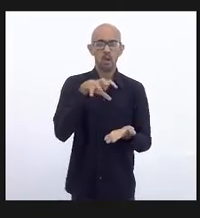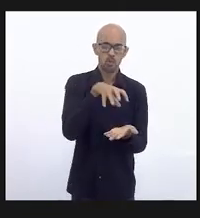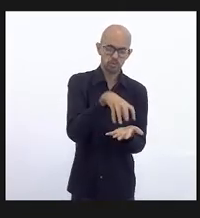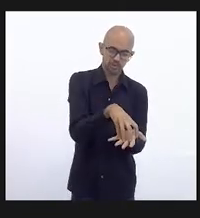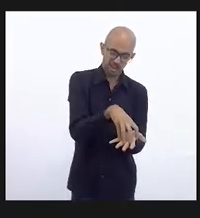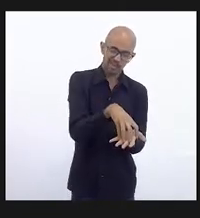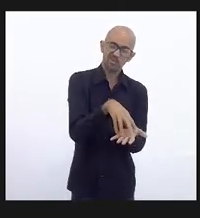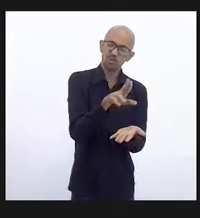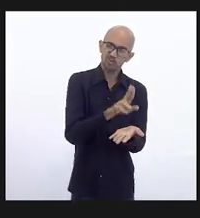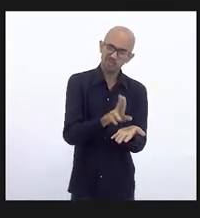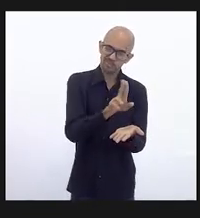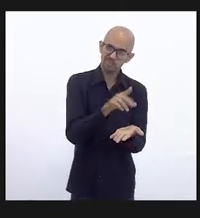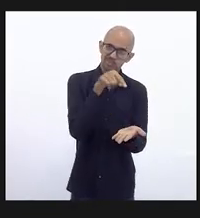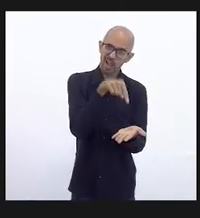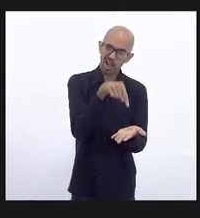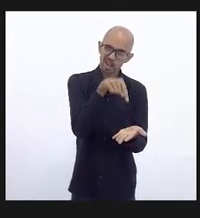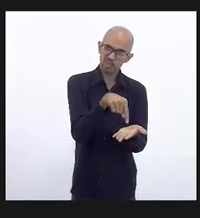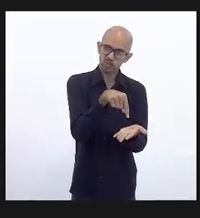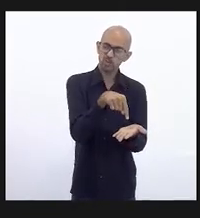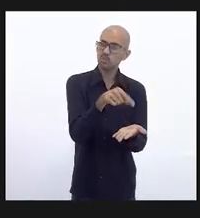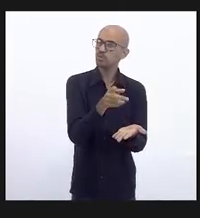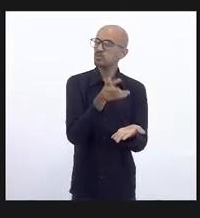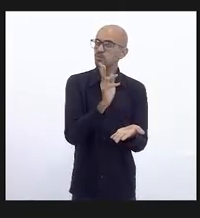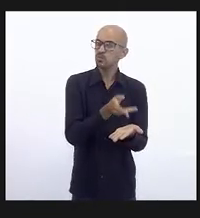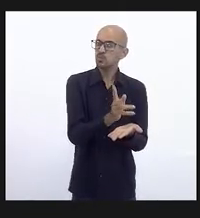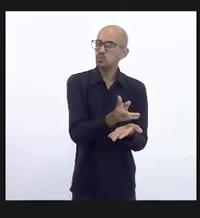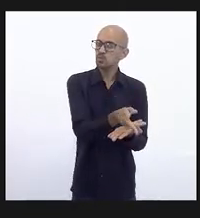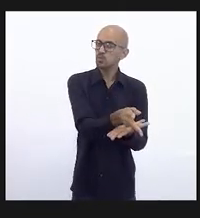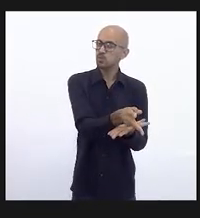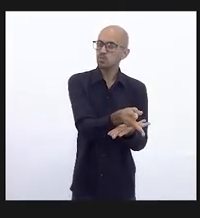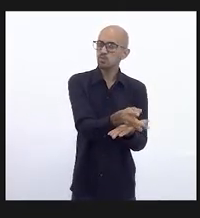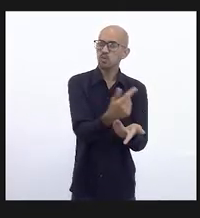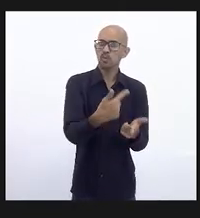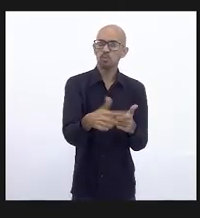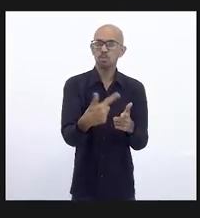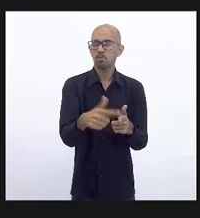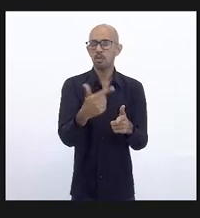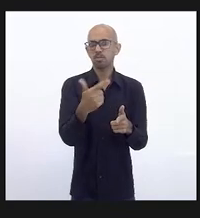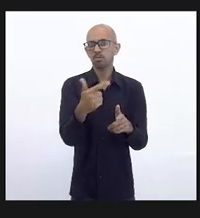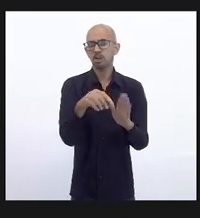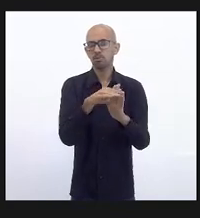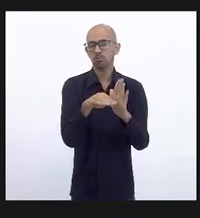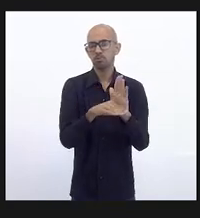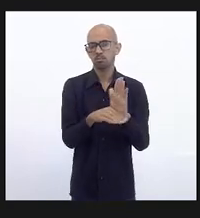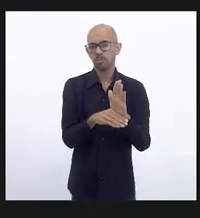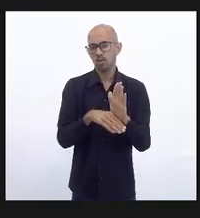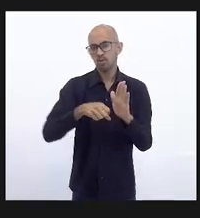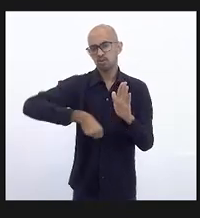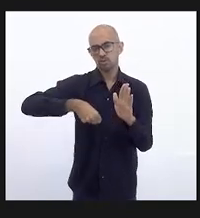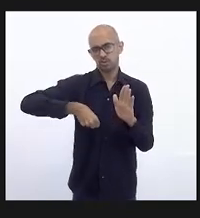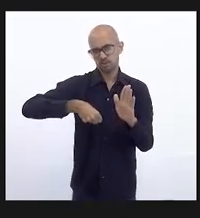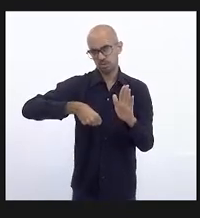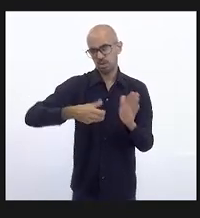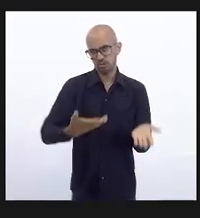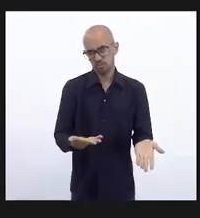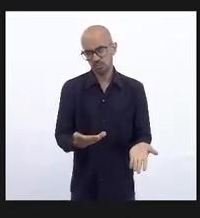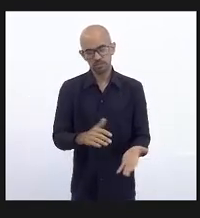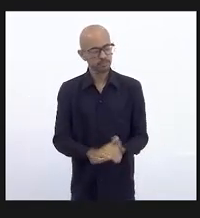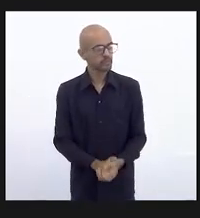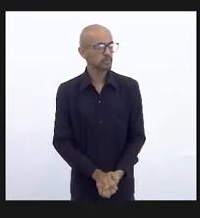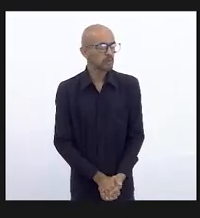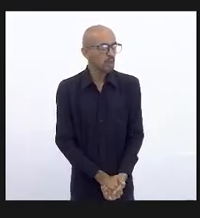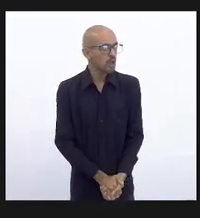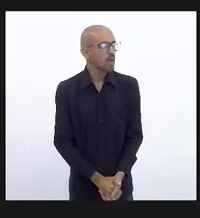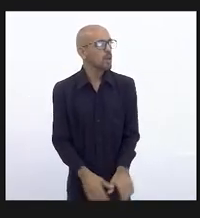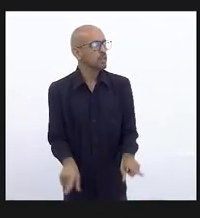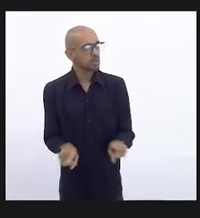da Zona Oeste, desde sempre, não consegue contar com um programa de bolsas próprias. Isso, evidentemente, para não falar da questão da